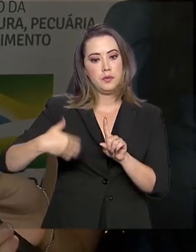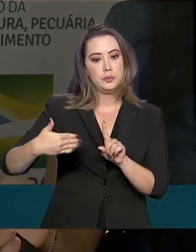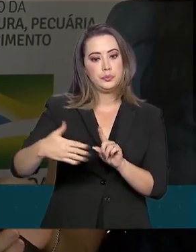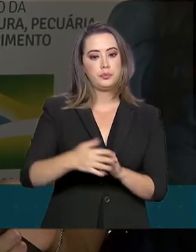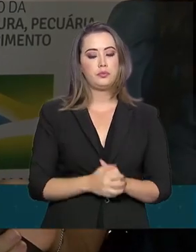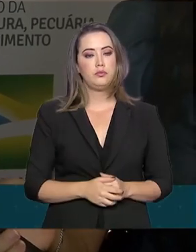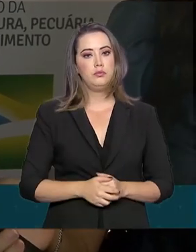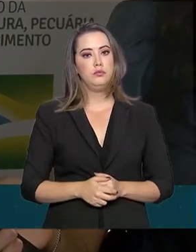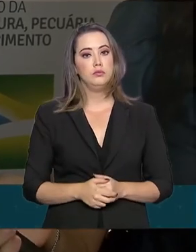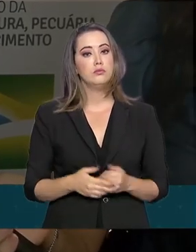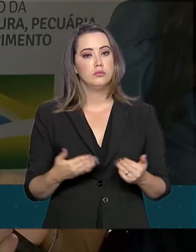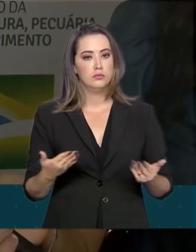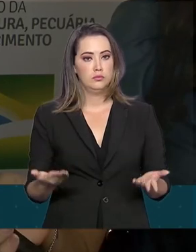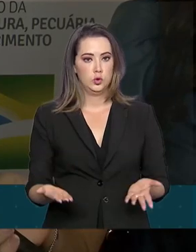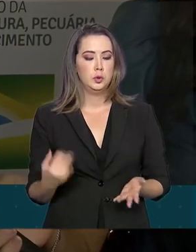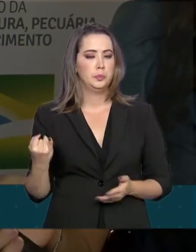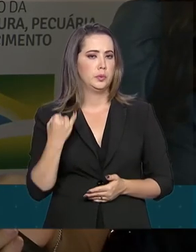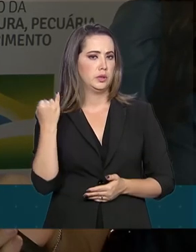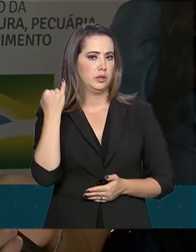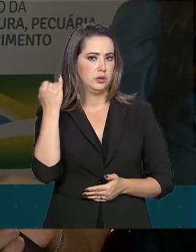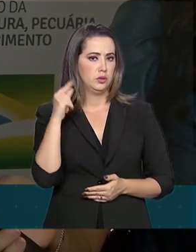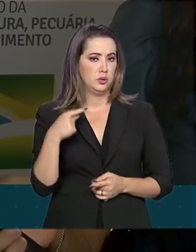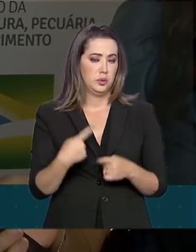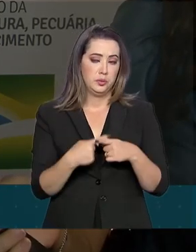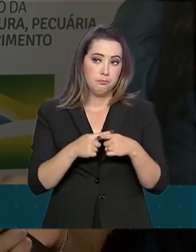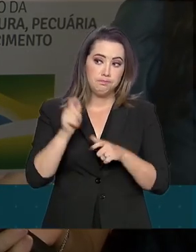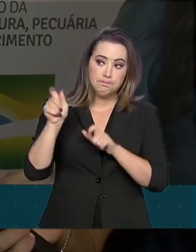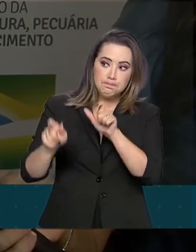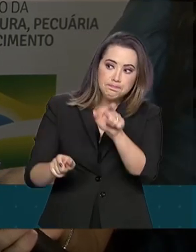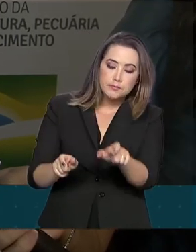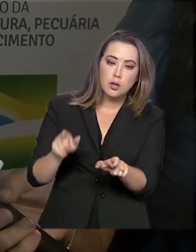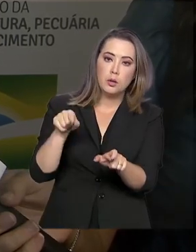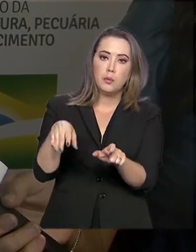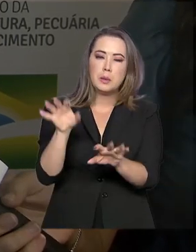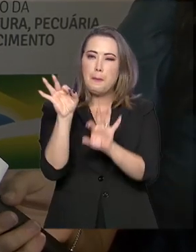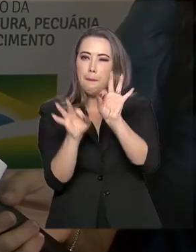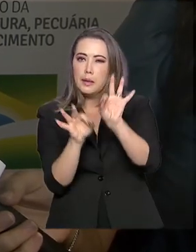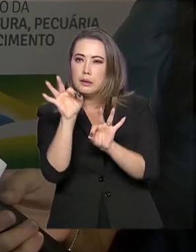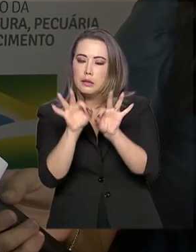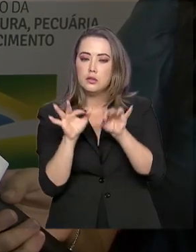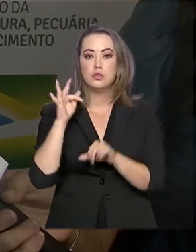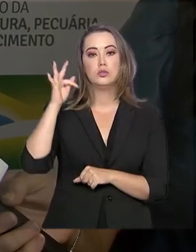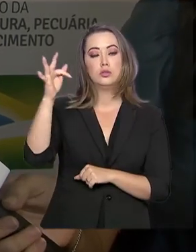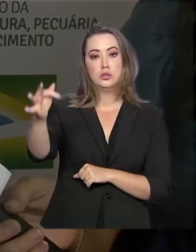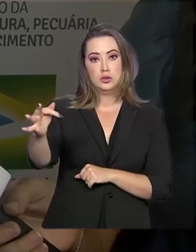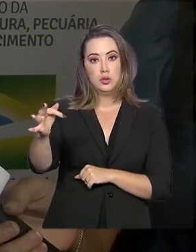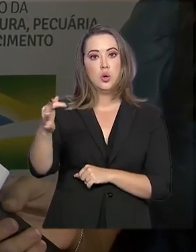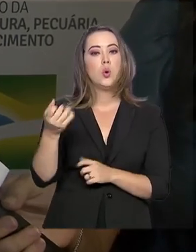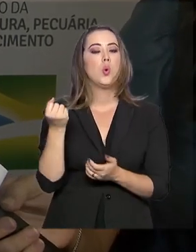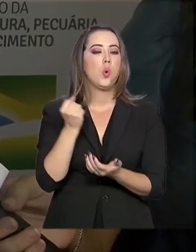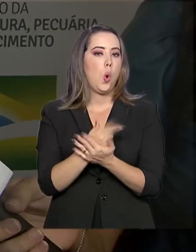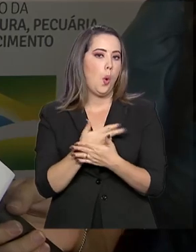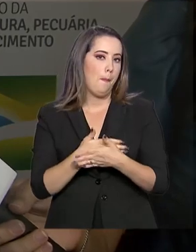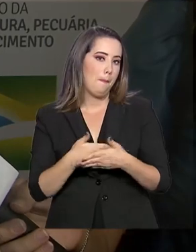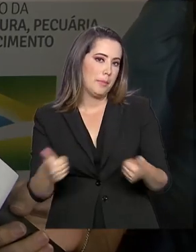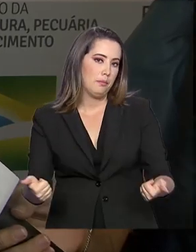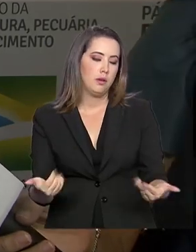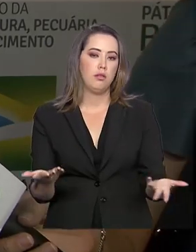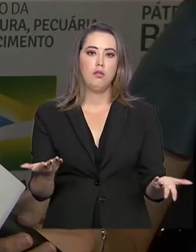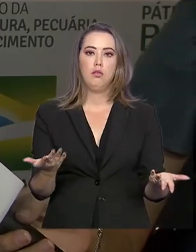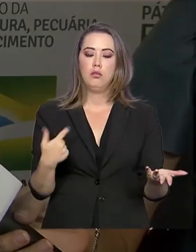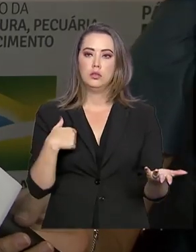ferramenta importantíssima para o produtor porque ele se programa melhor, compra melhor, ele fica